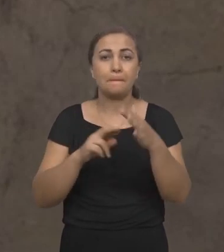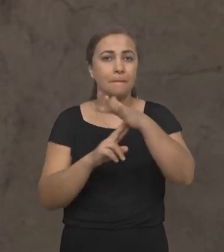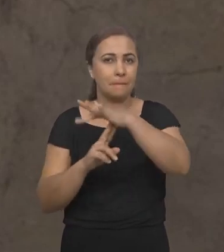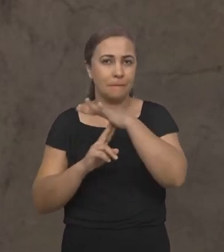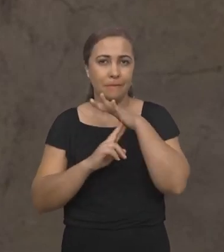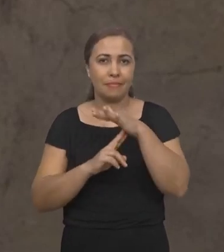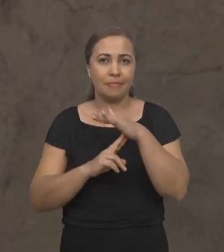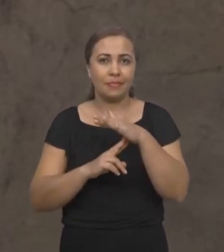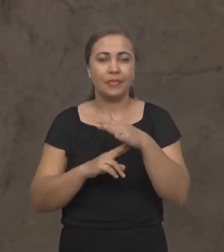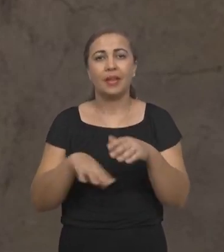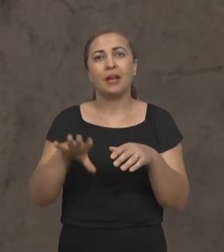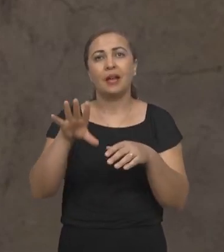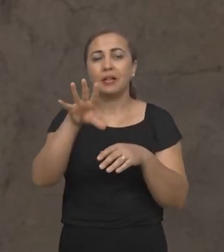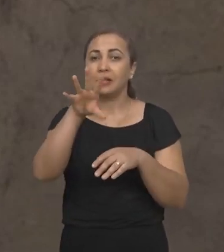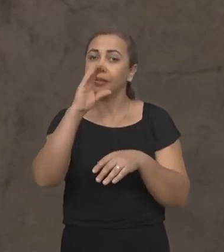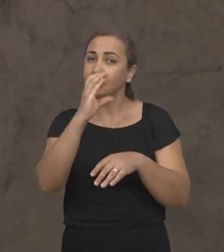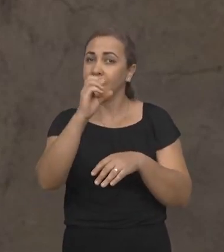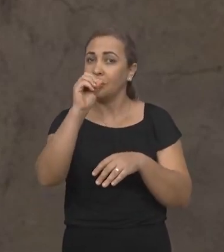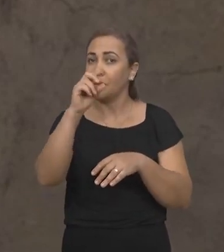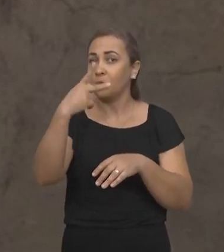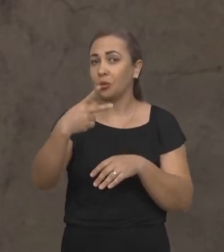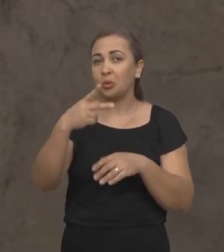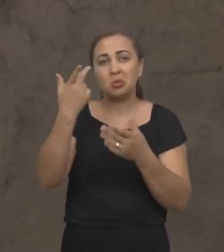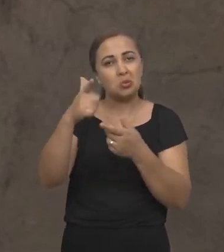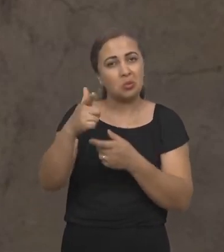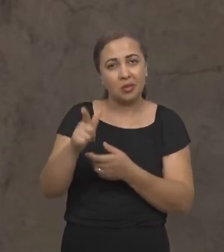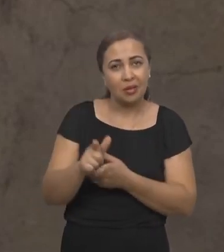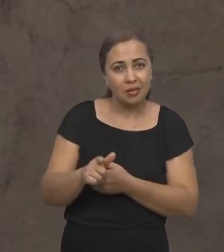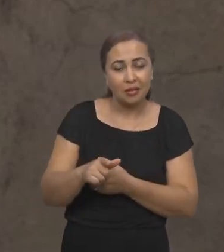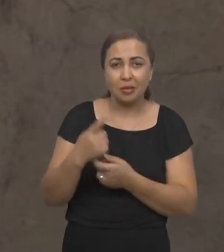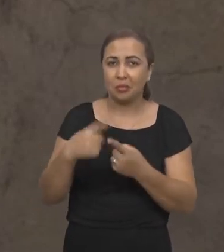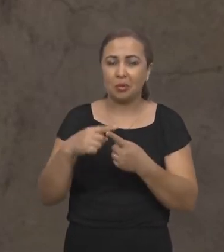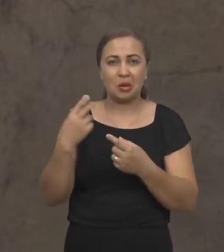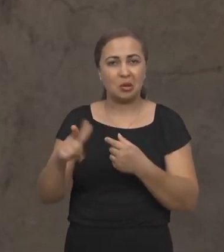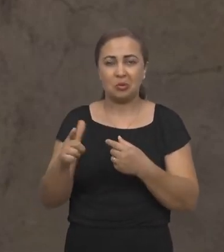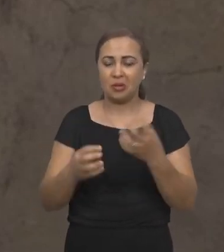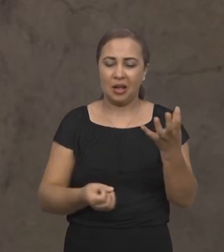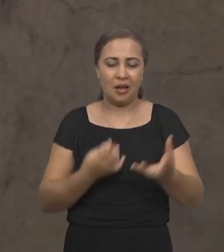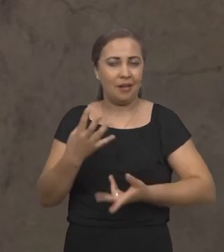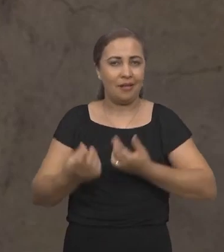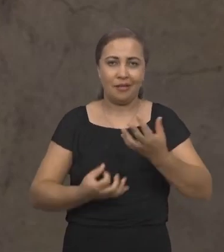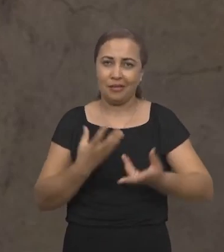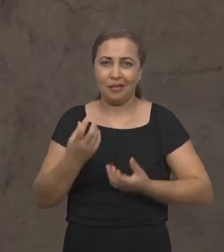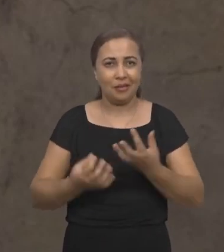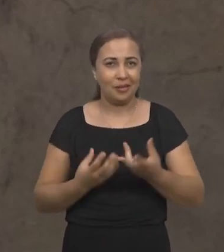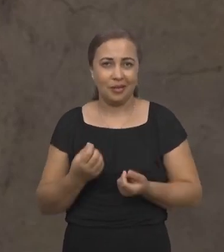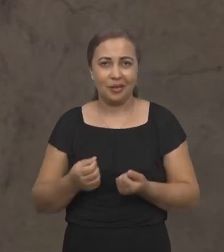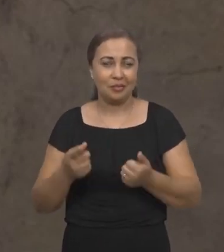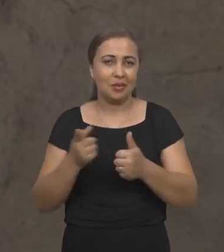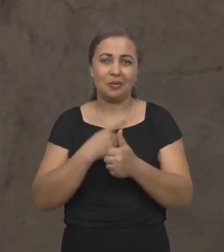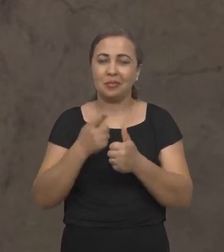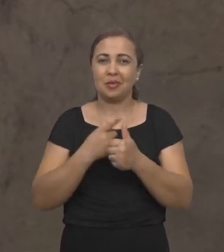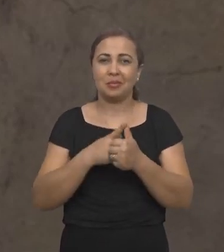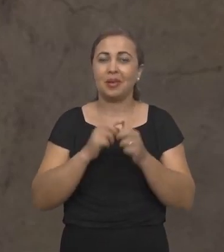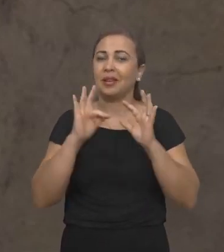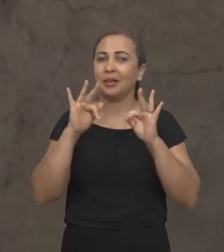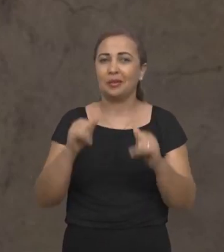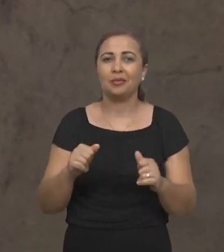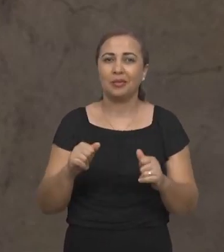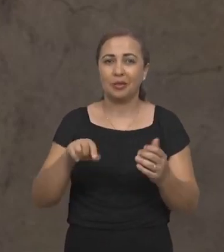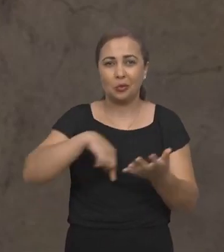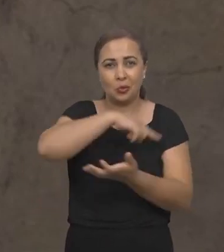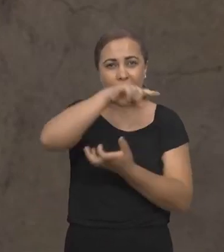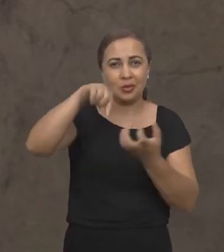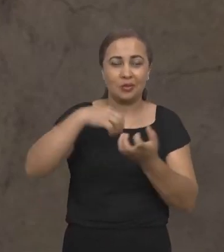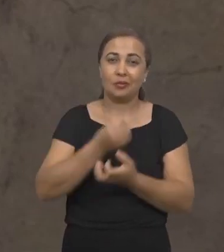ambiental sobre diversos aspectos. Pegada de CO2, que é praticamente nula. Por quê? Porque não envolve a queima durante o processo de produção primária e nem no